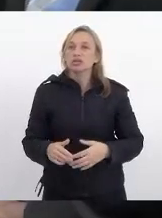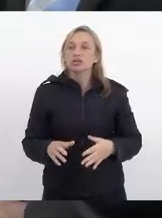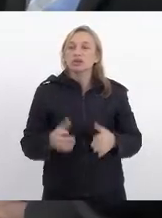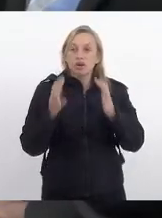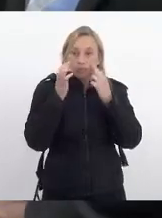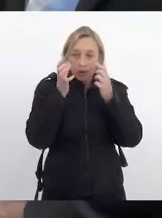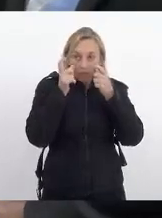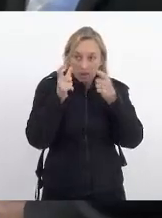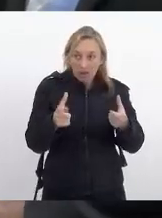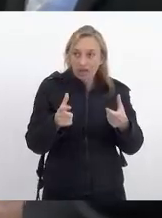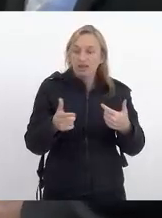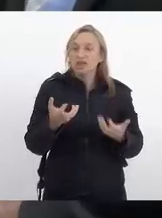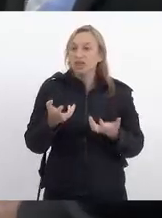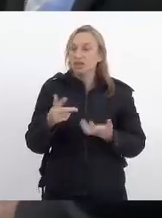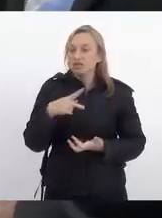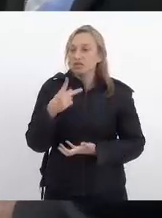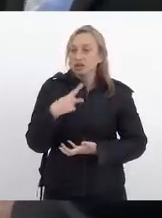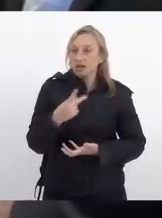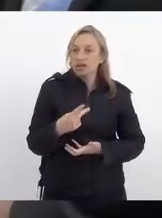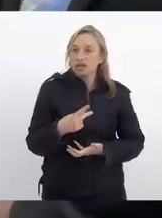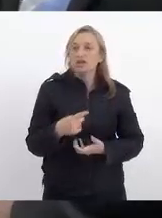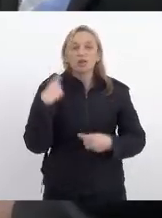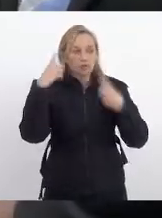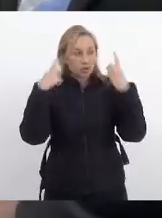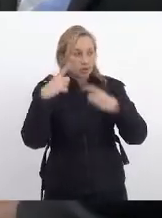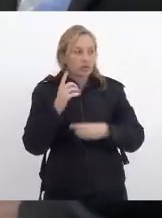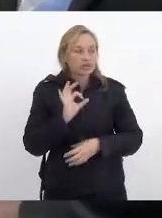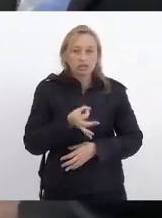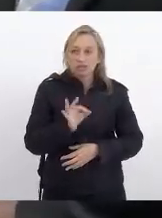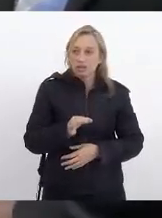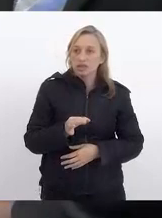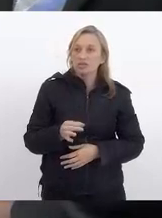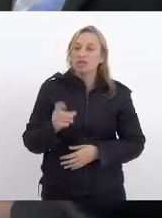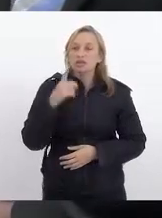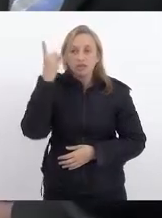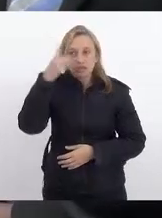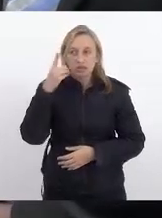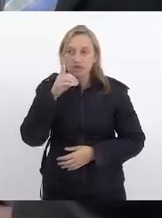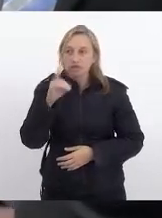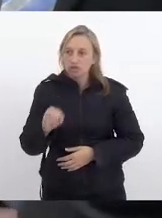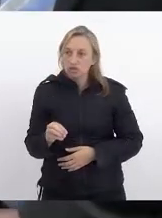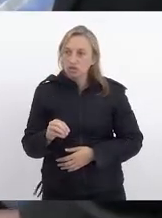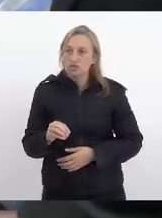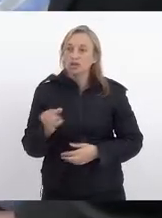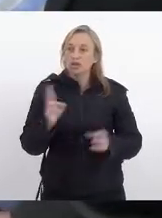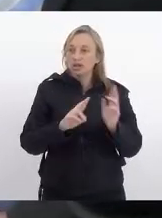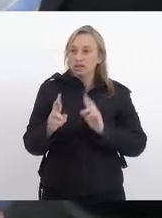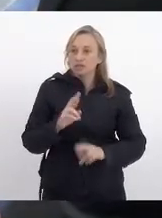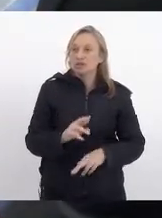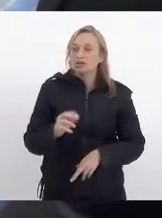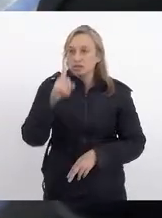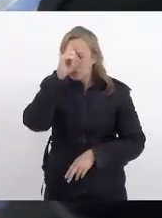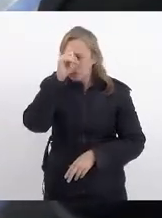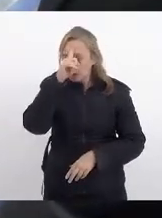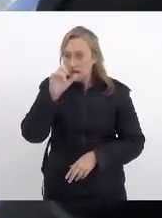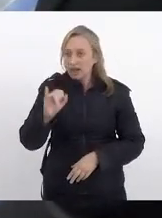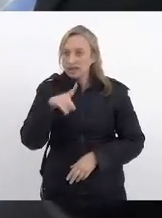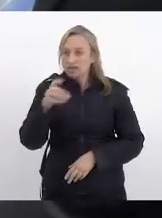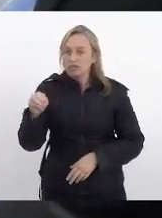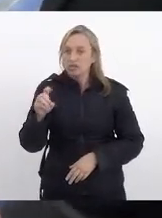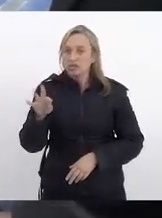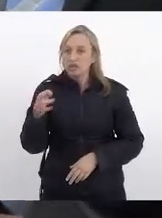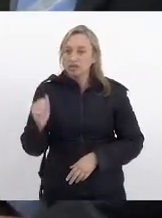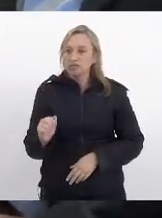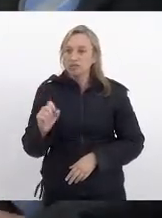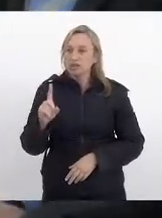é um alerta que quero fazer que endossa a preocupação pertinente trazida aqui pelo Deputado Marcelo dia o Hospital Adão Pereira Nunes em